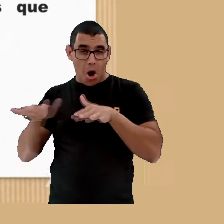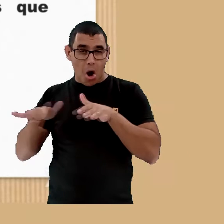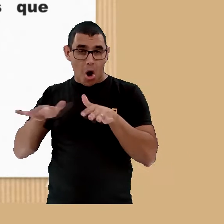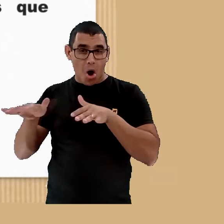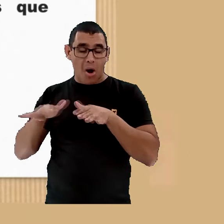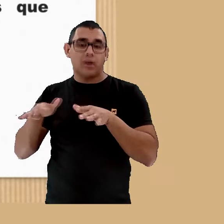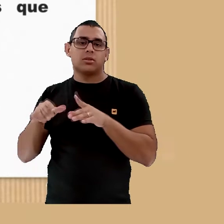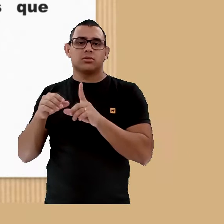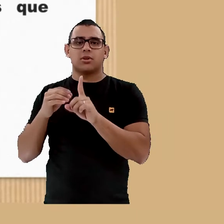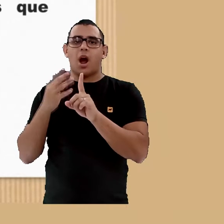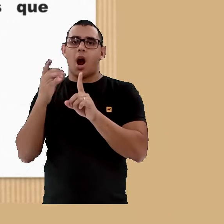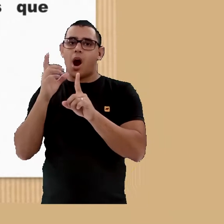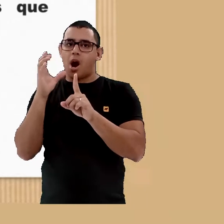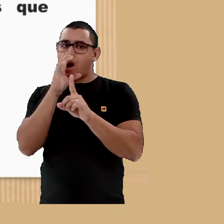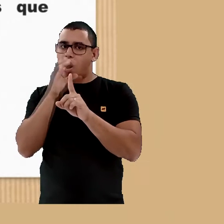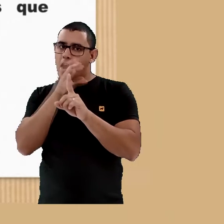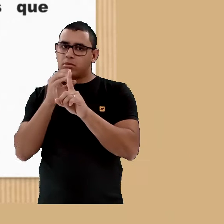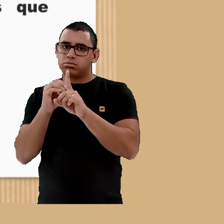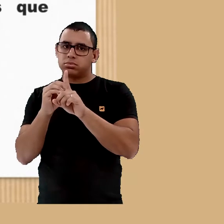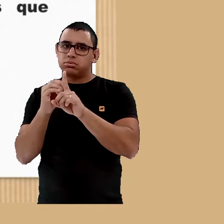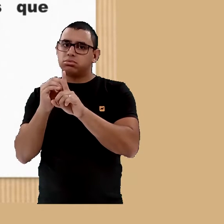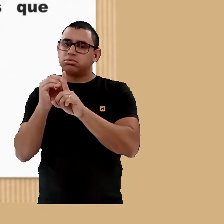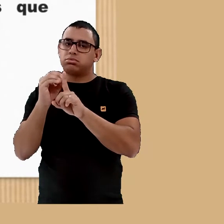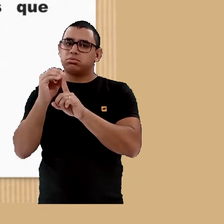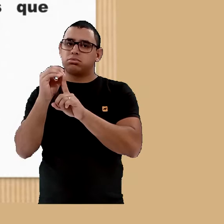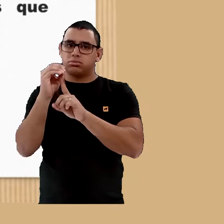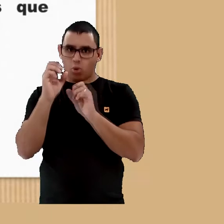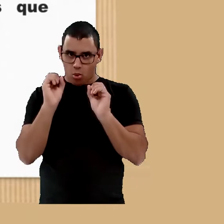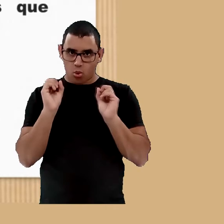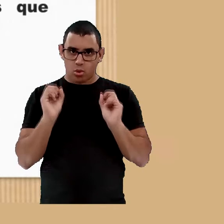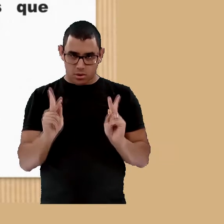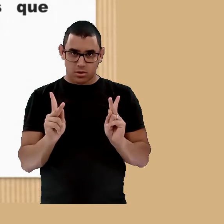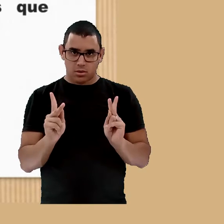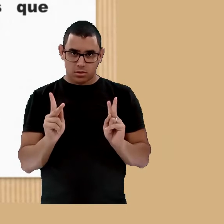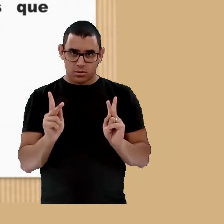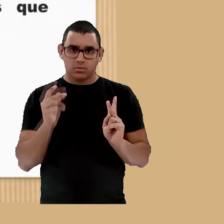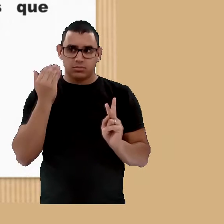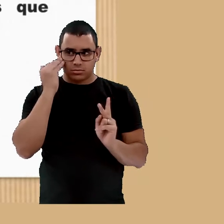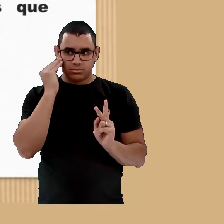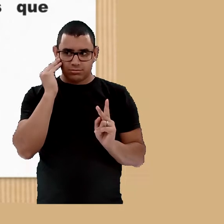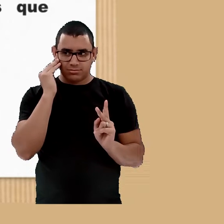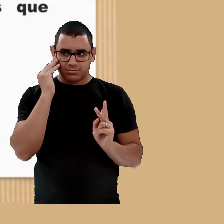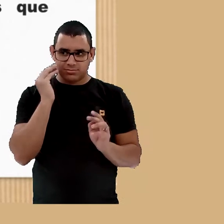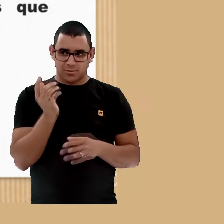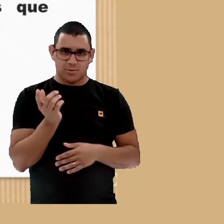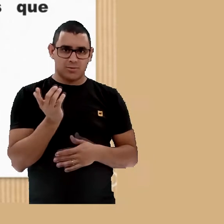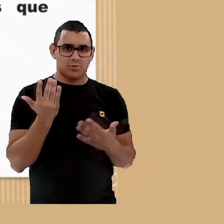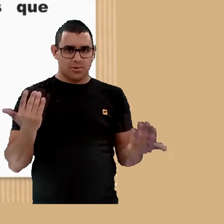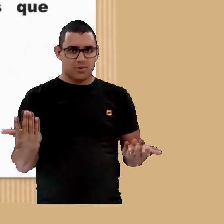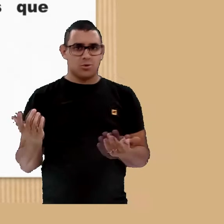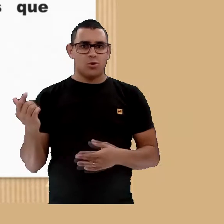que moléculas mais agitadas, a temperatura está mais alta, e moléculas pouco agitadas